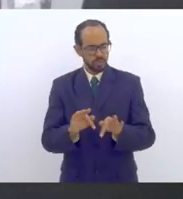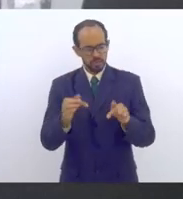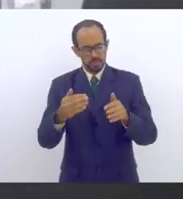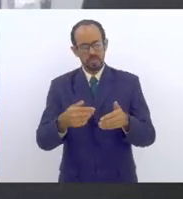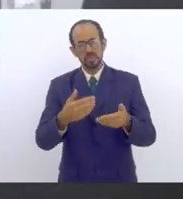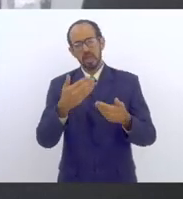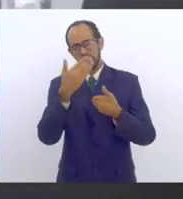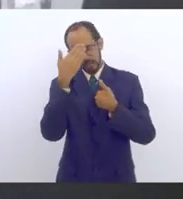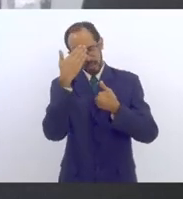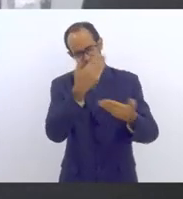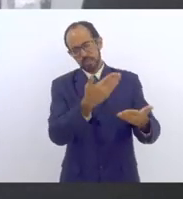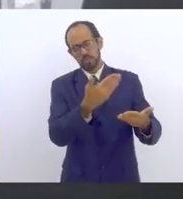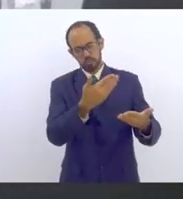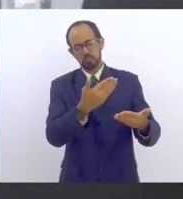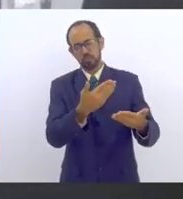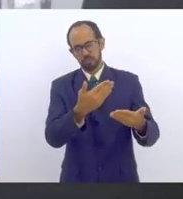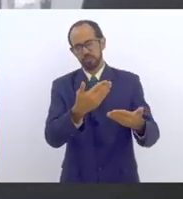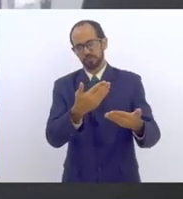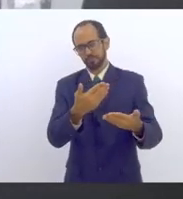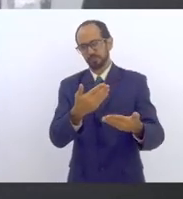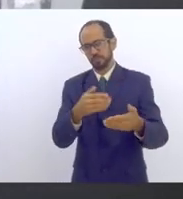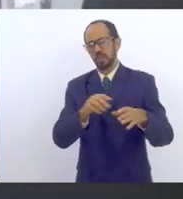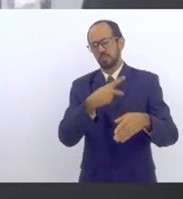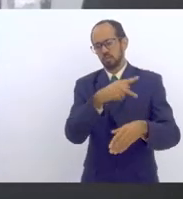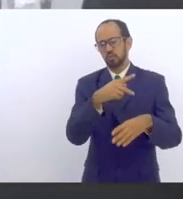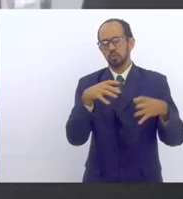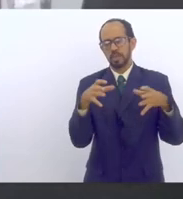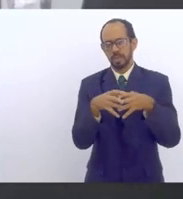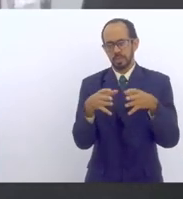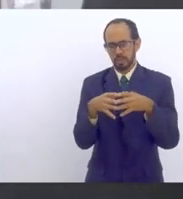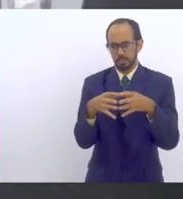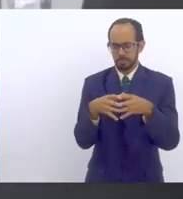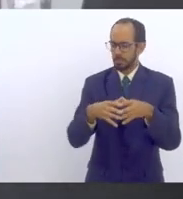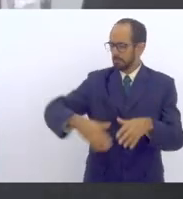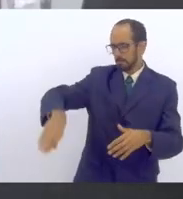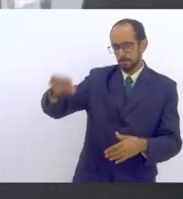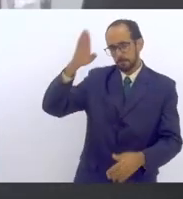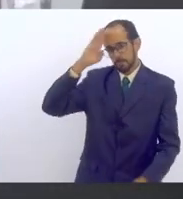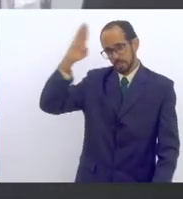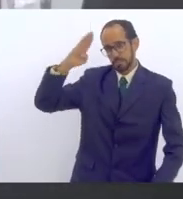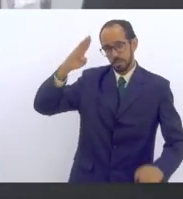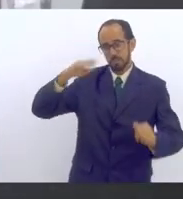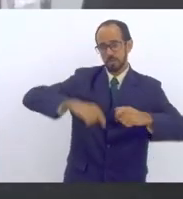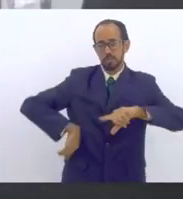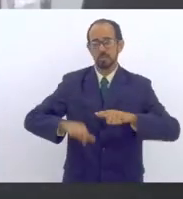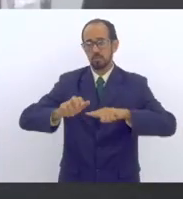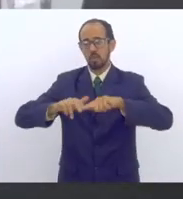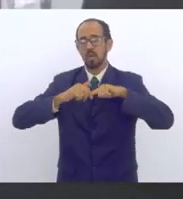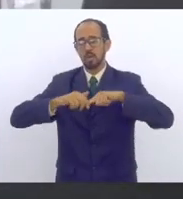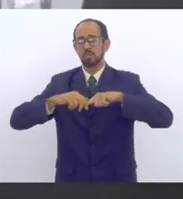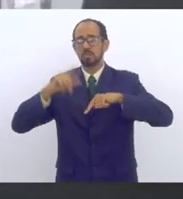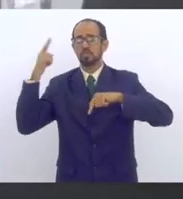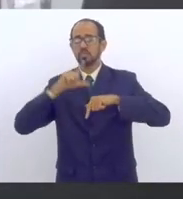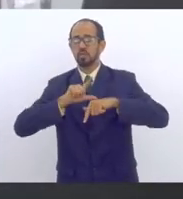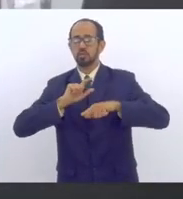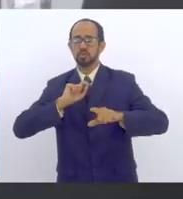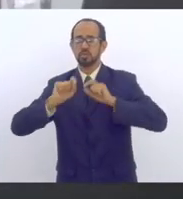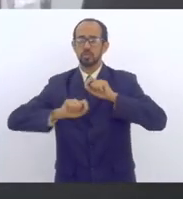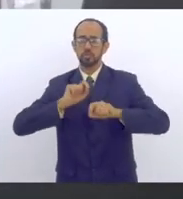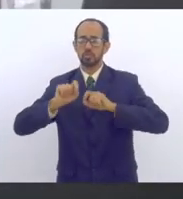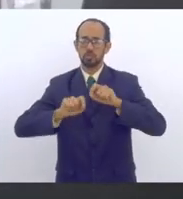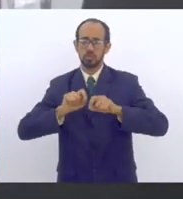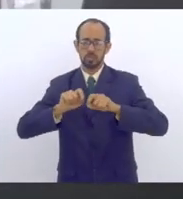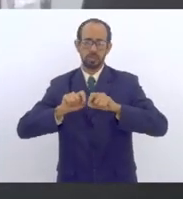agradecer e a sua equipe principalmente para a gente ter passado por ali sem sequer ter